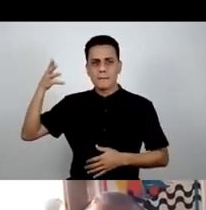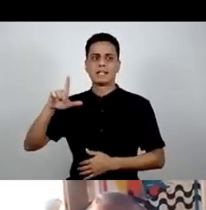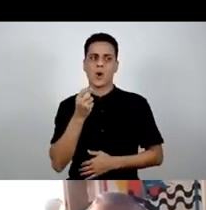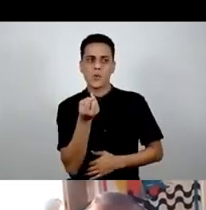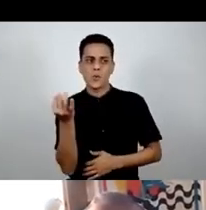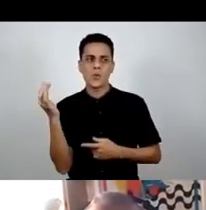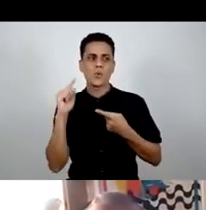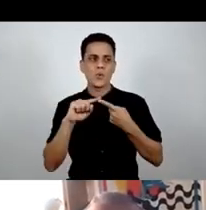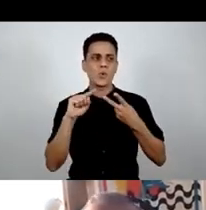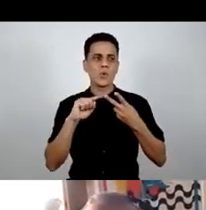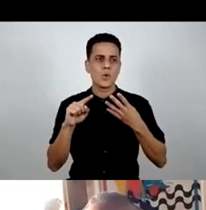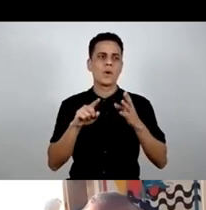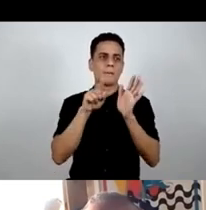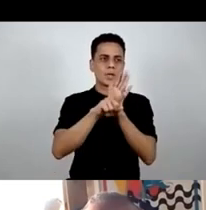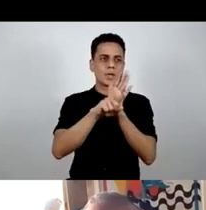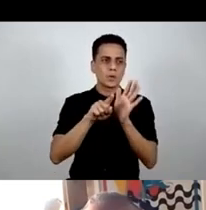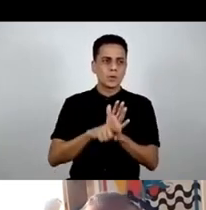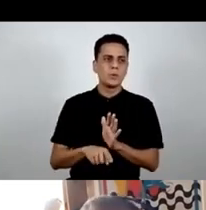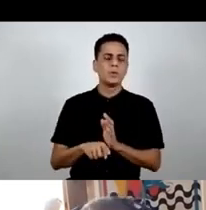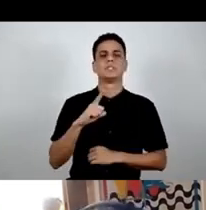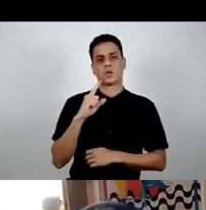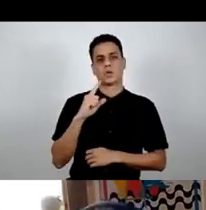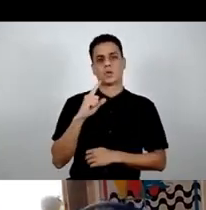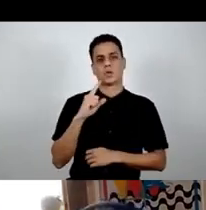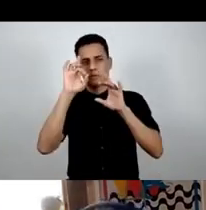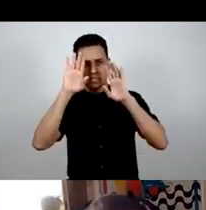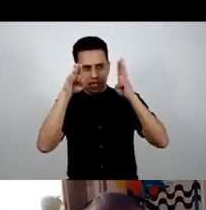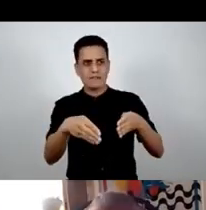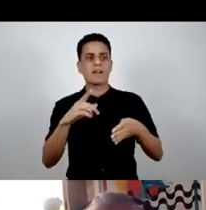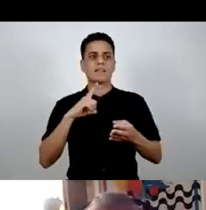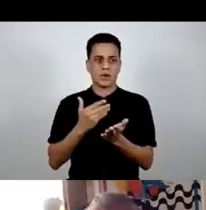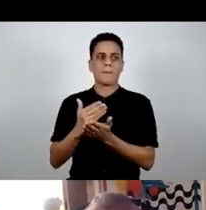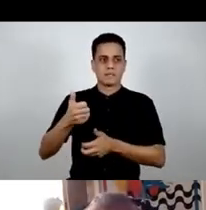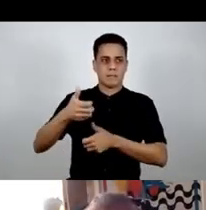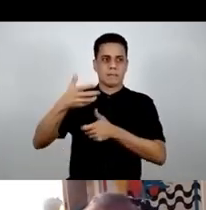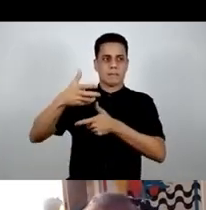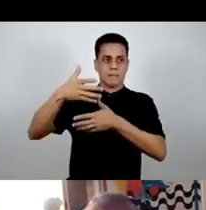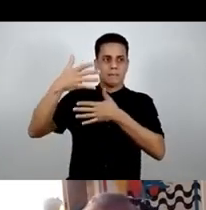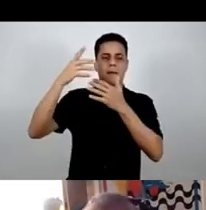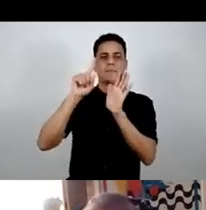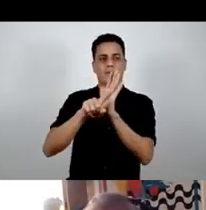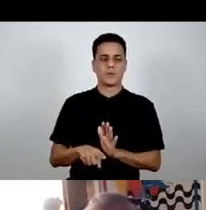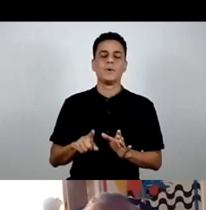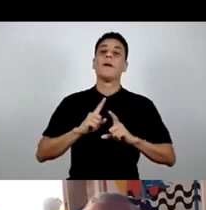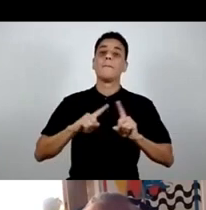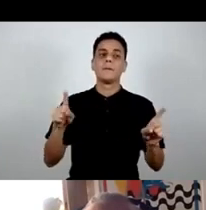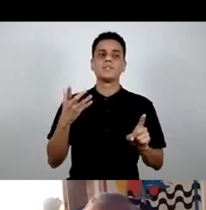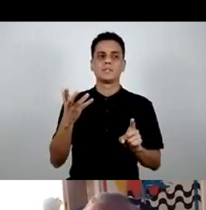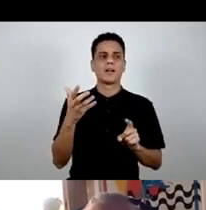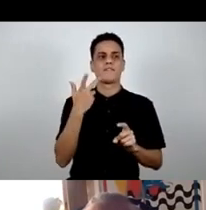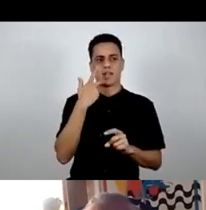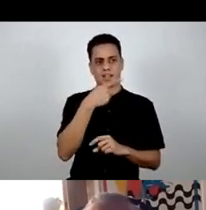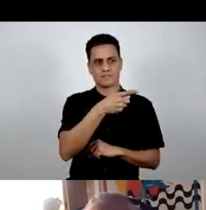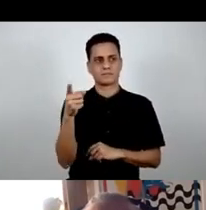uma questão mais específica que eu vou tá chegando mais questões aqui, mas eu queria colocar, né, quando você fala